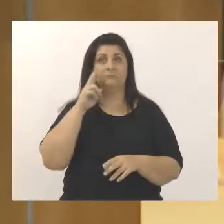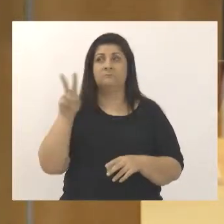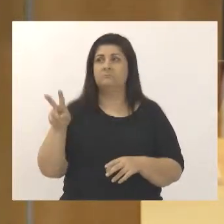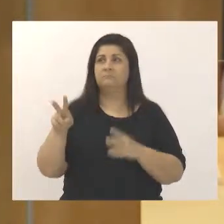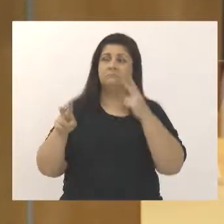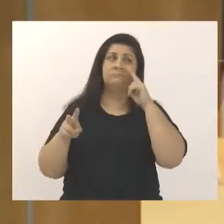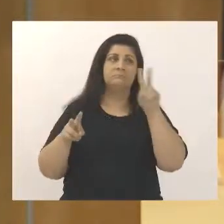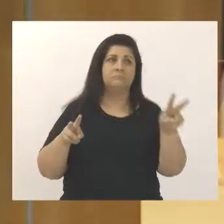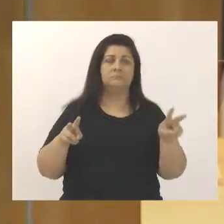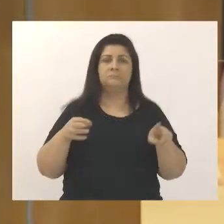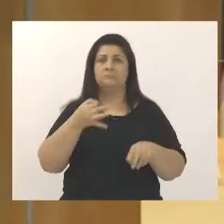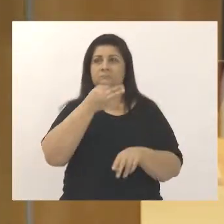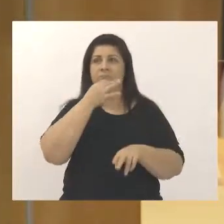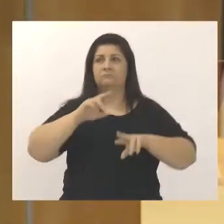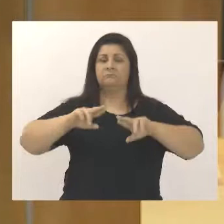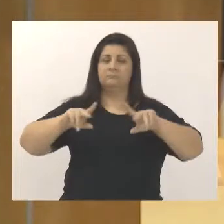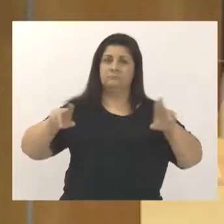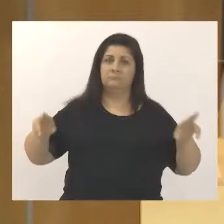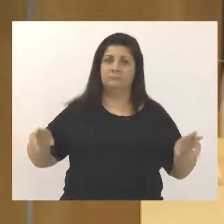várias pessoas.